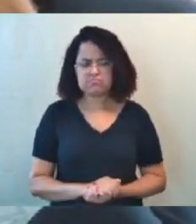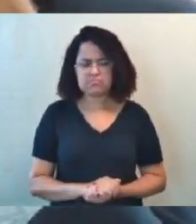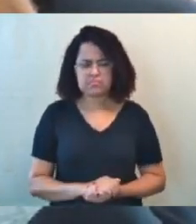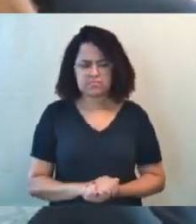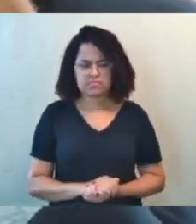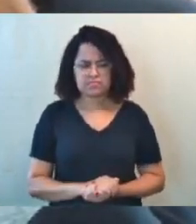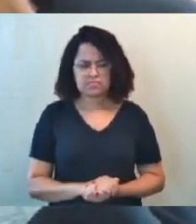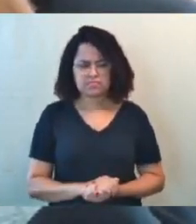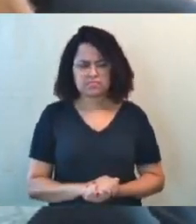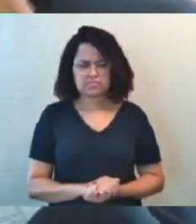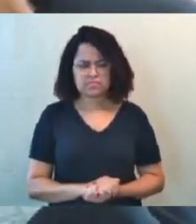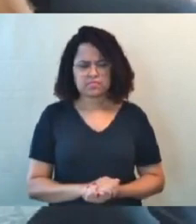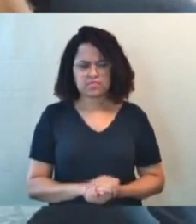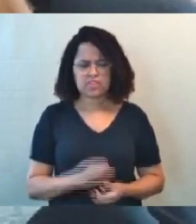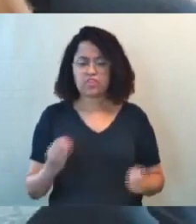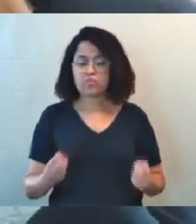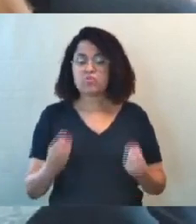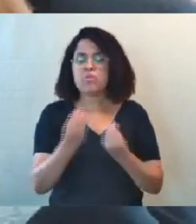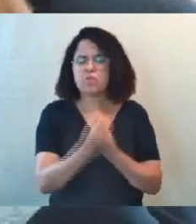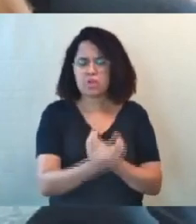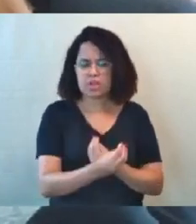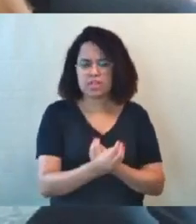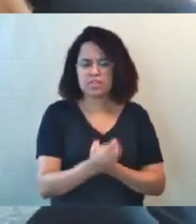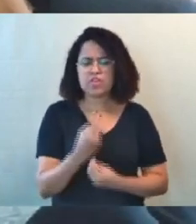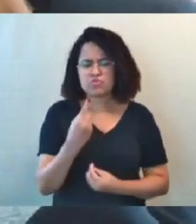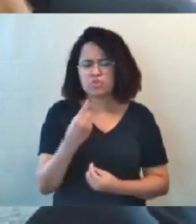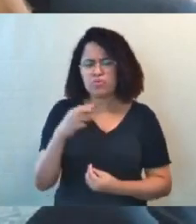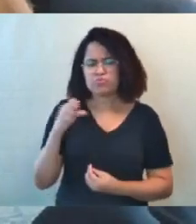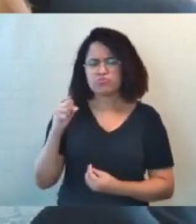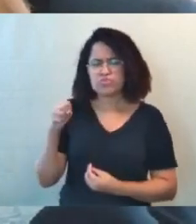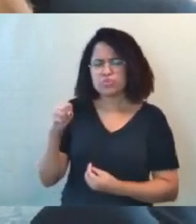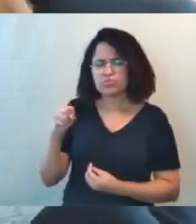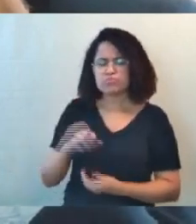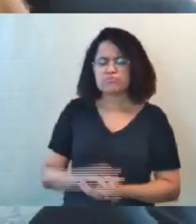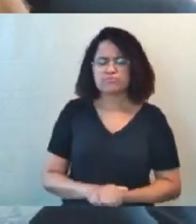tirar o... Nós vamos fazer isso aqui, um segundinho.